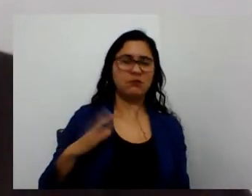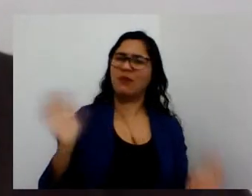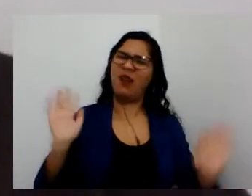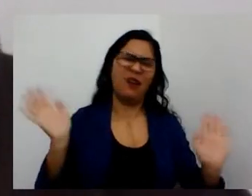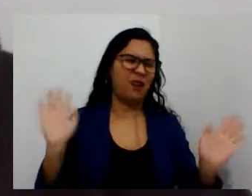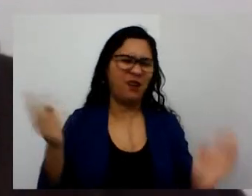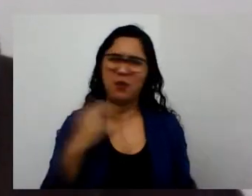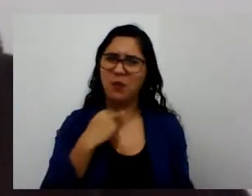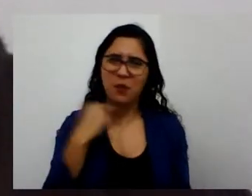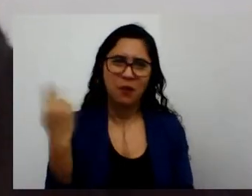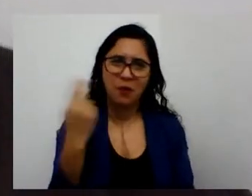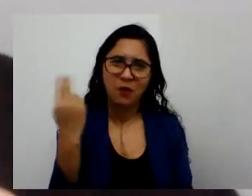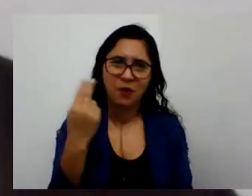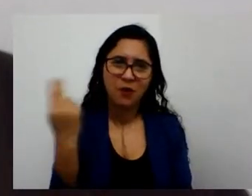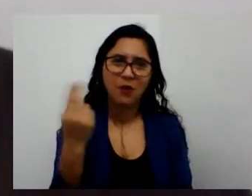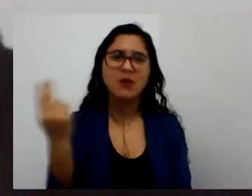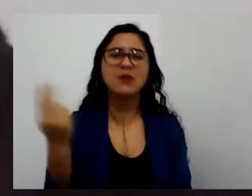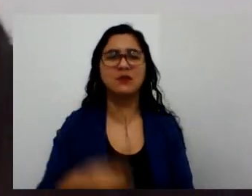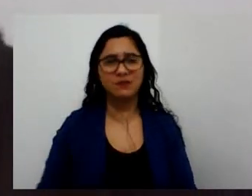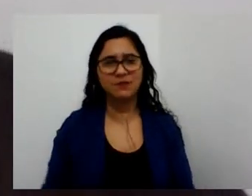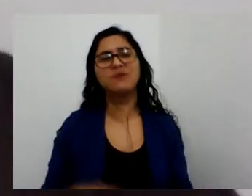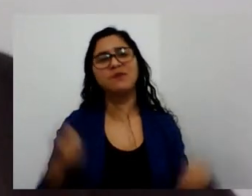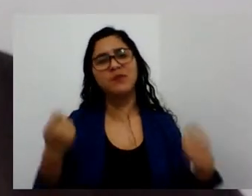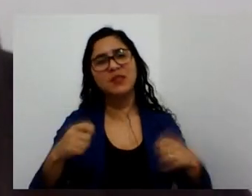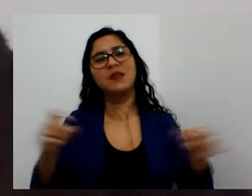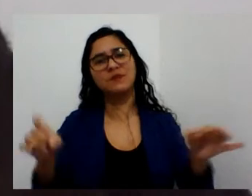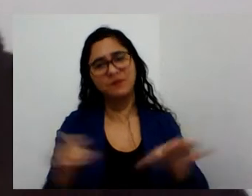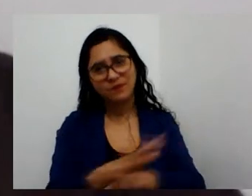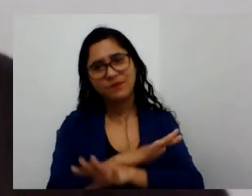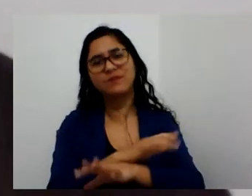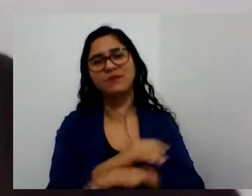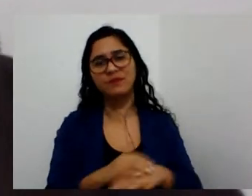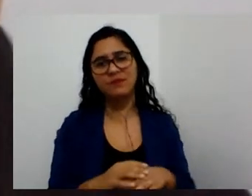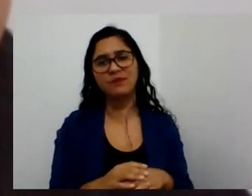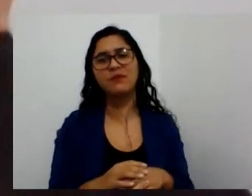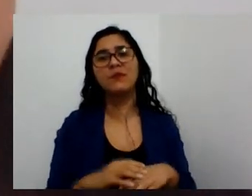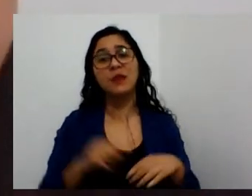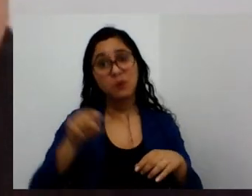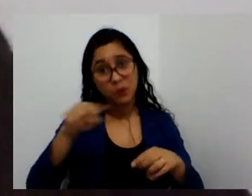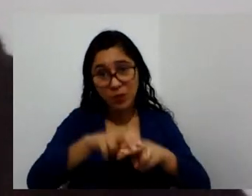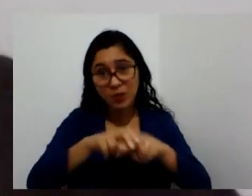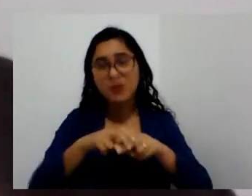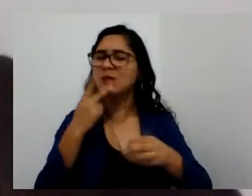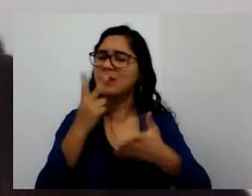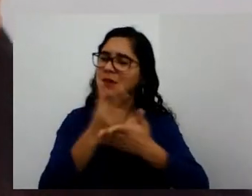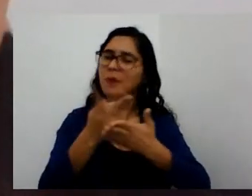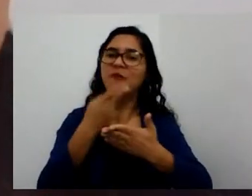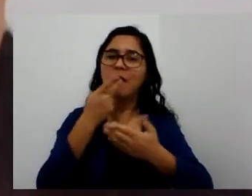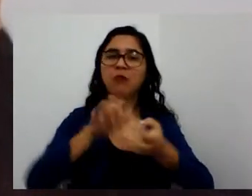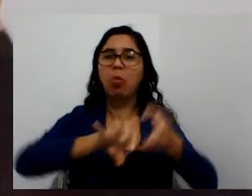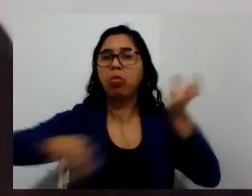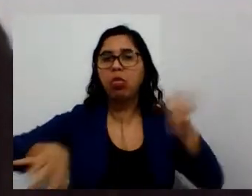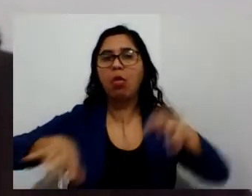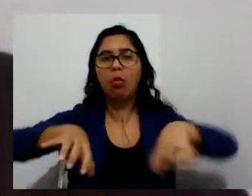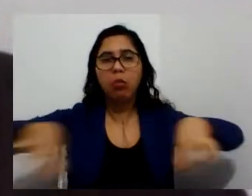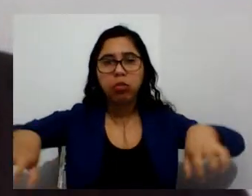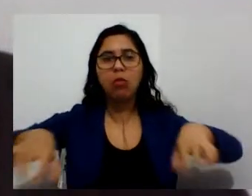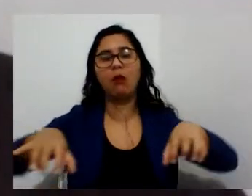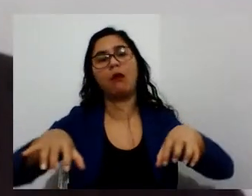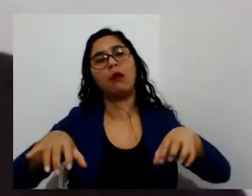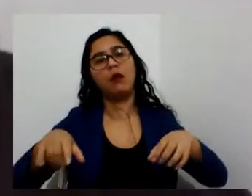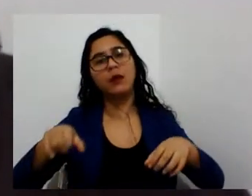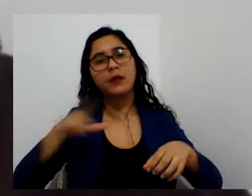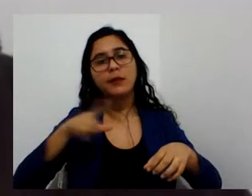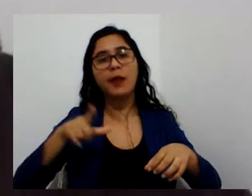cabimento. Isso tem que acabar. E isso foi uma parte da polarização que eu falo há muito tempo, que caracteriza nos